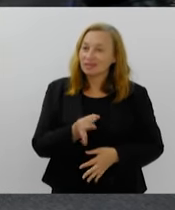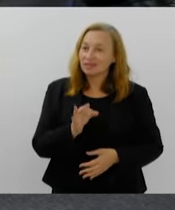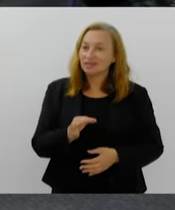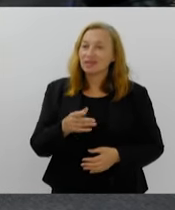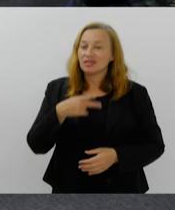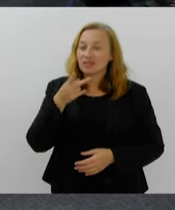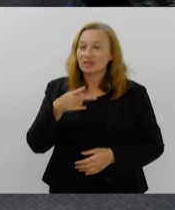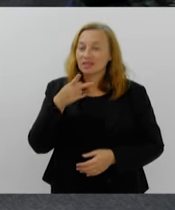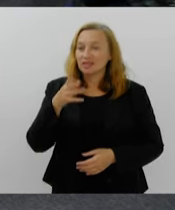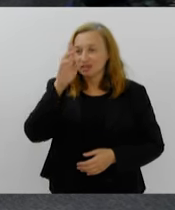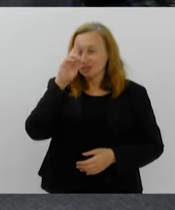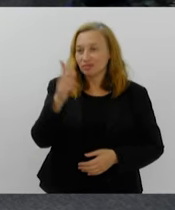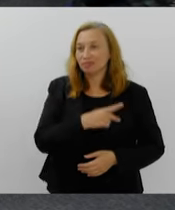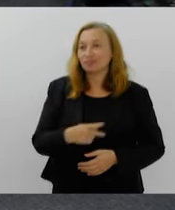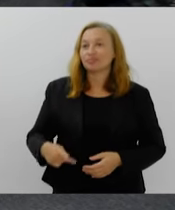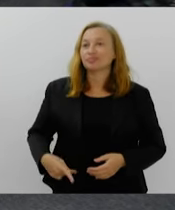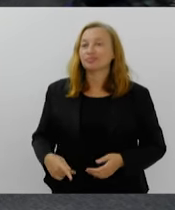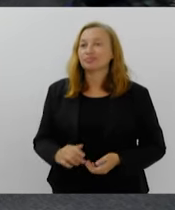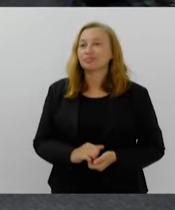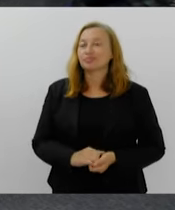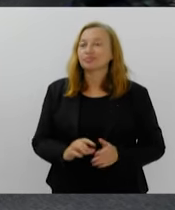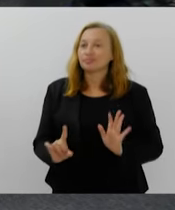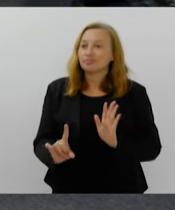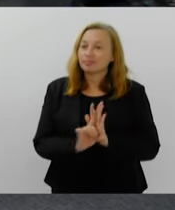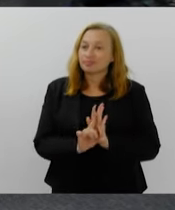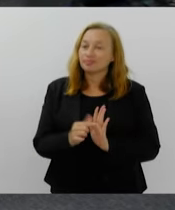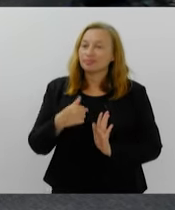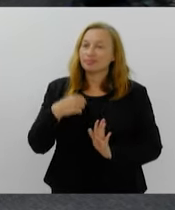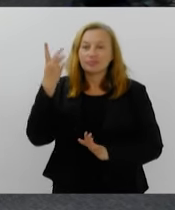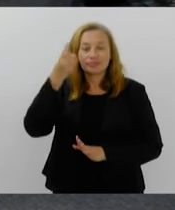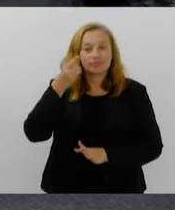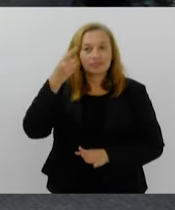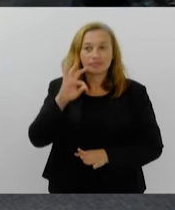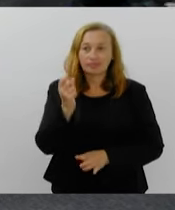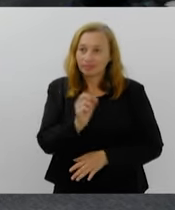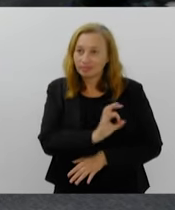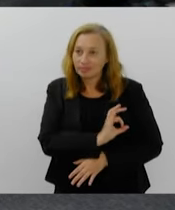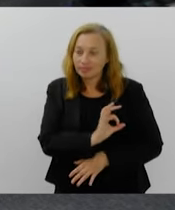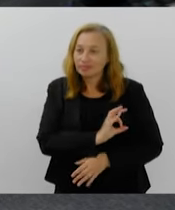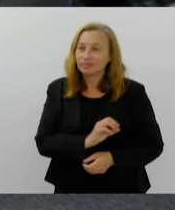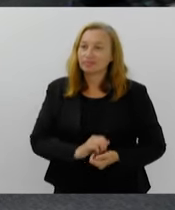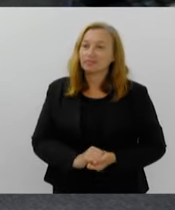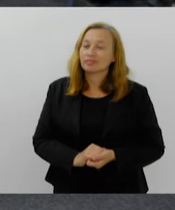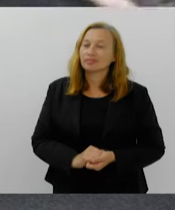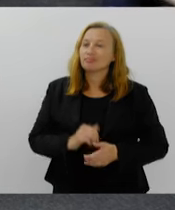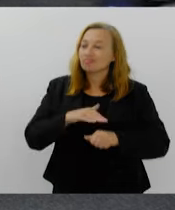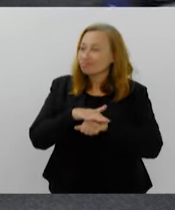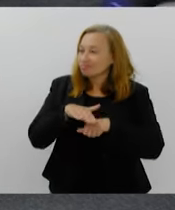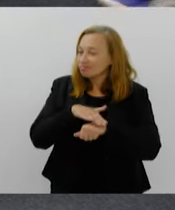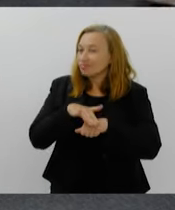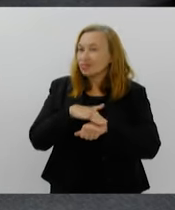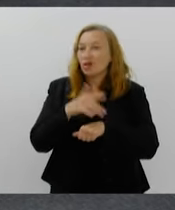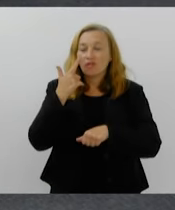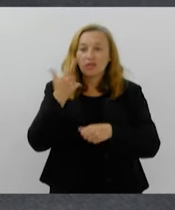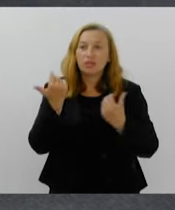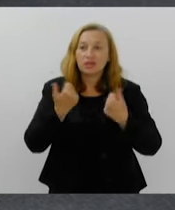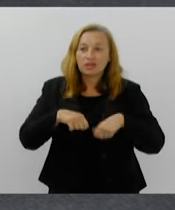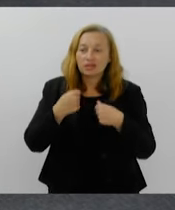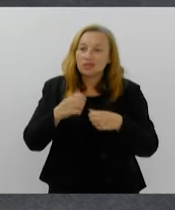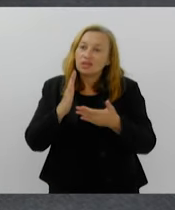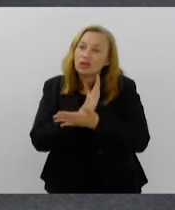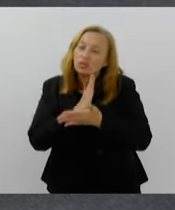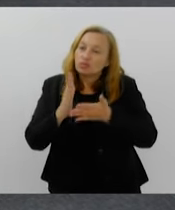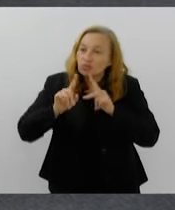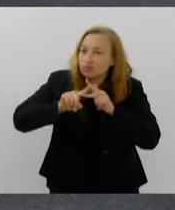dizendo Senor presidente que essa lei eu e a deputada da Marta Rocha Conversando a gente viu que precisava fazer alguns